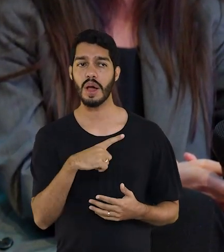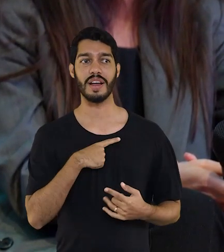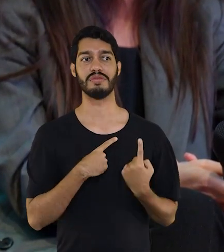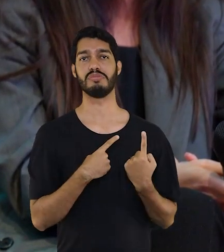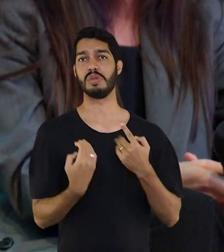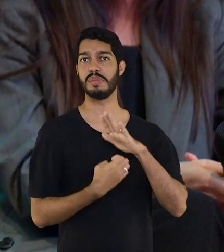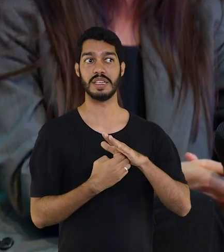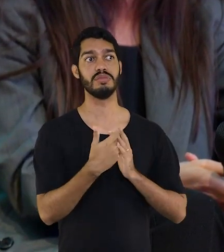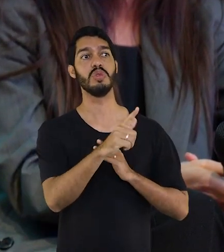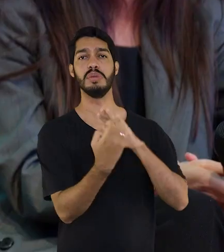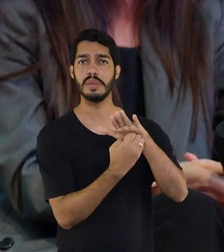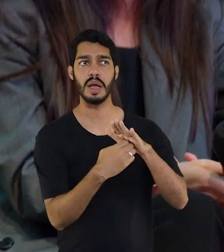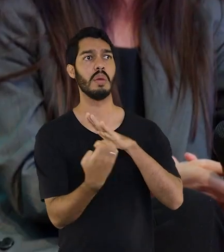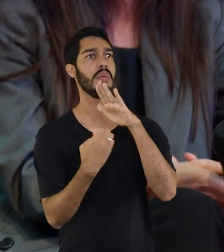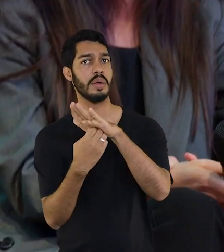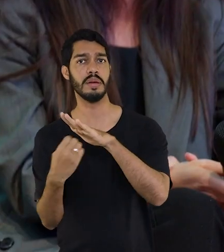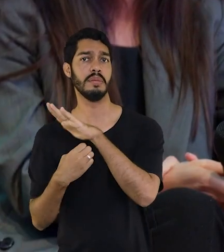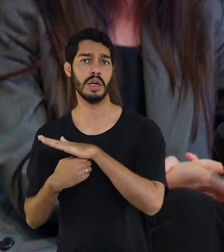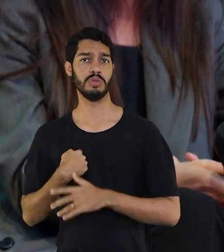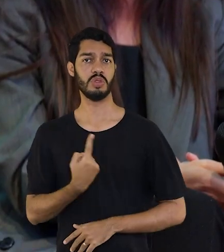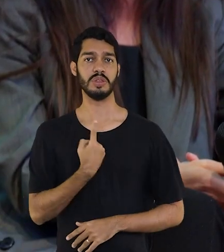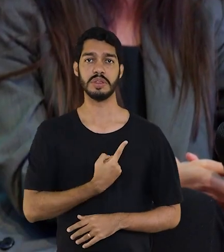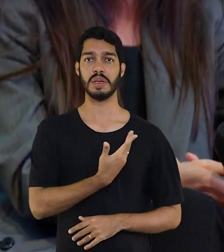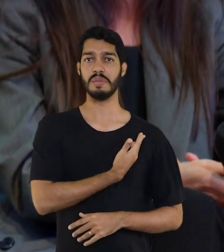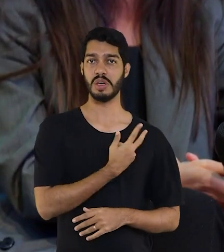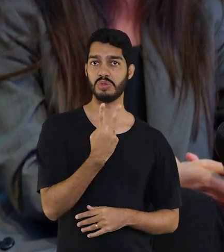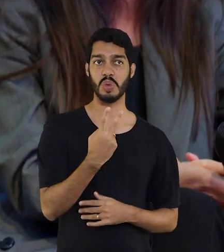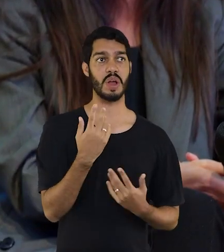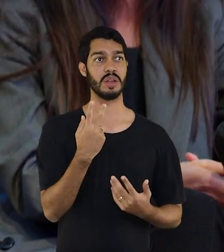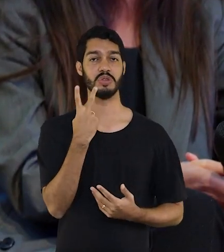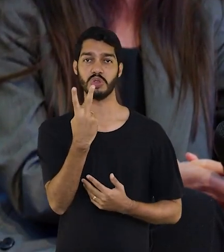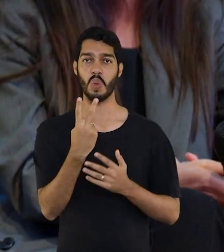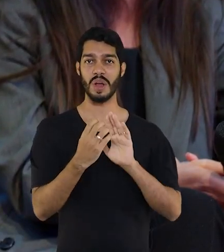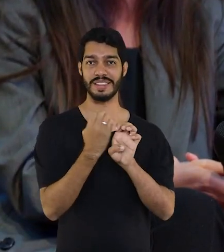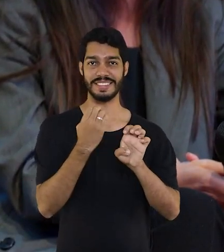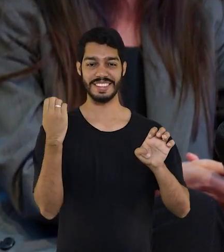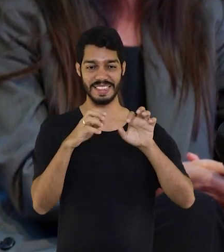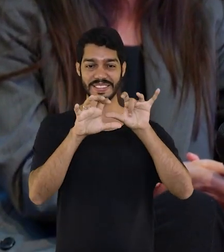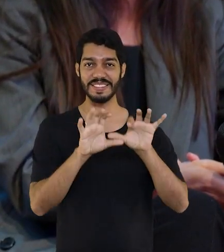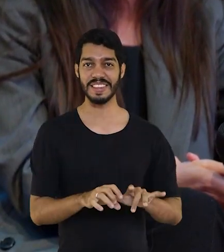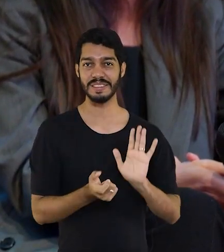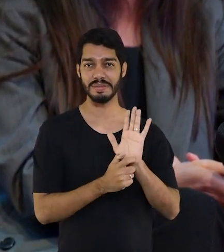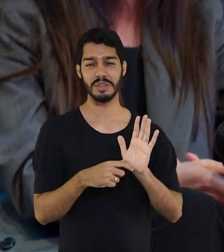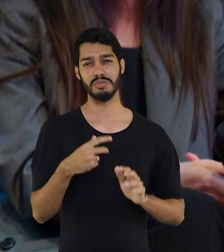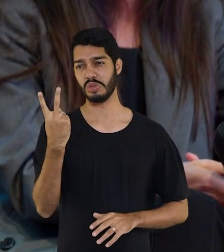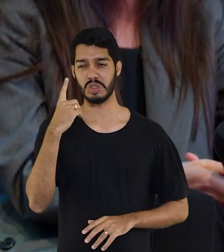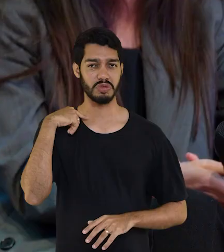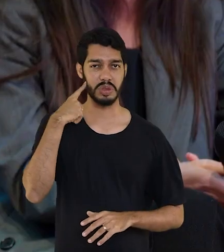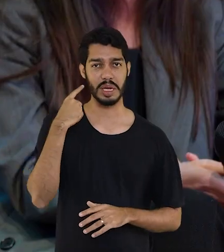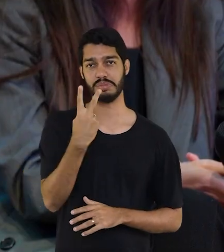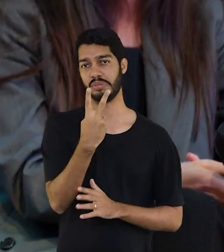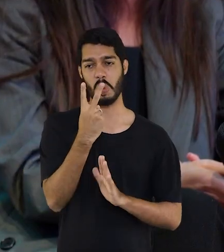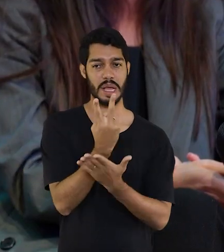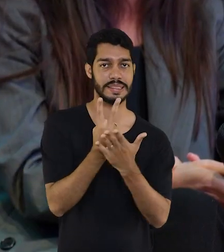fazendo outra empresa, uma outra empresa, uma outra empresa, e dá para fazer sozinho, dá para fazer com um amigo, dá para fazer com 2 engenheiros, dá para fazer 2 designers, 2